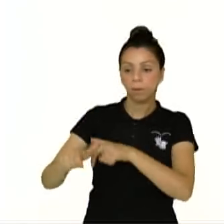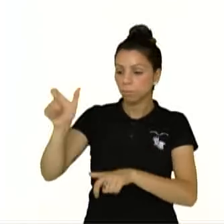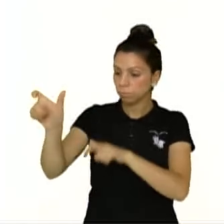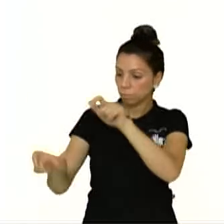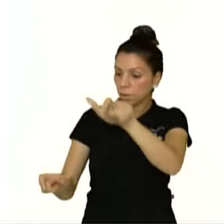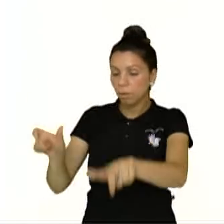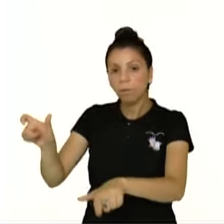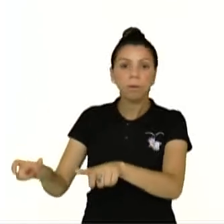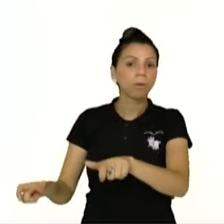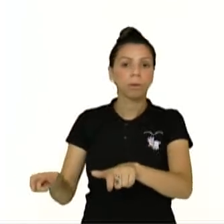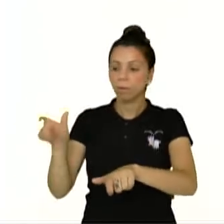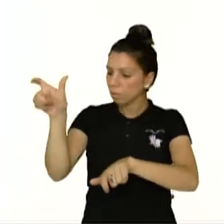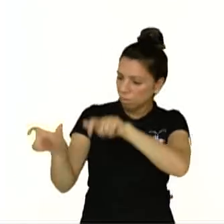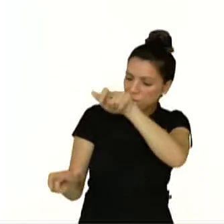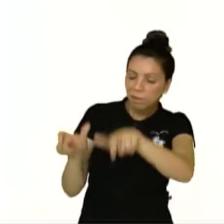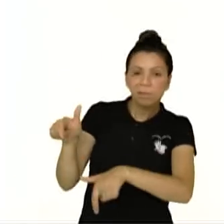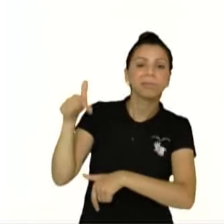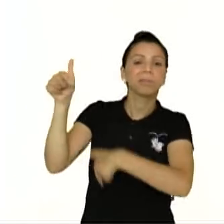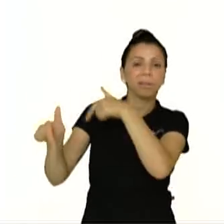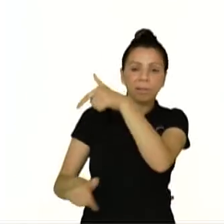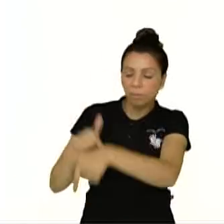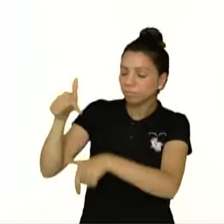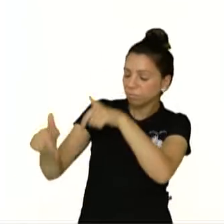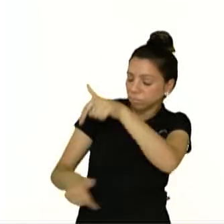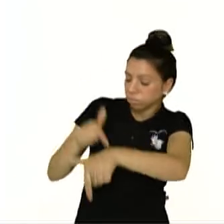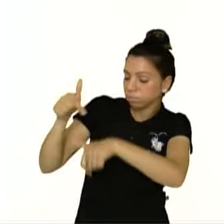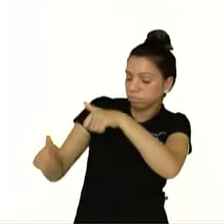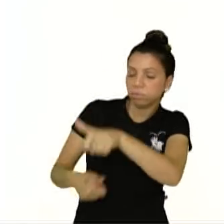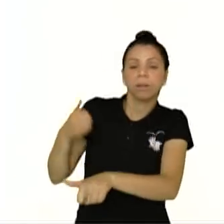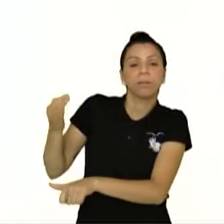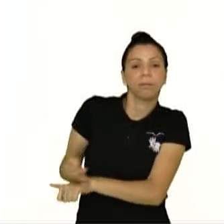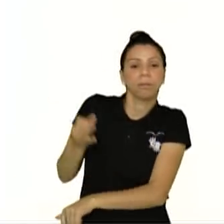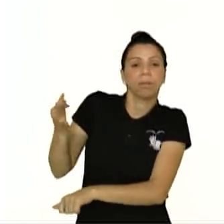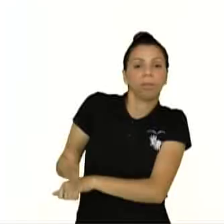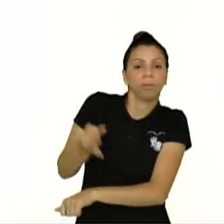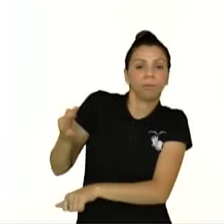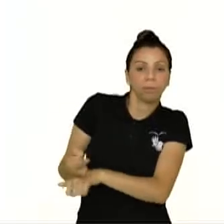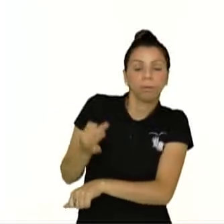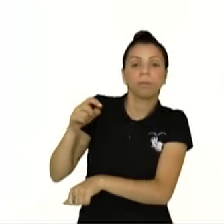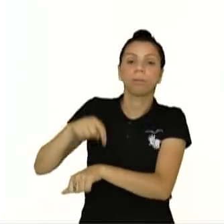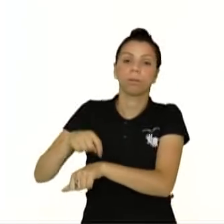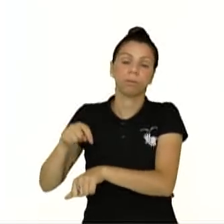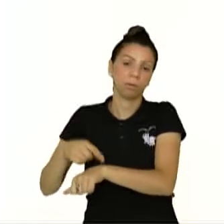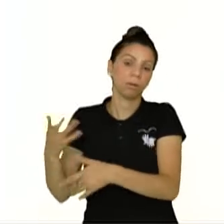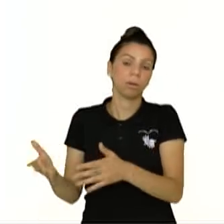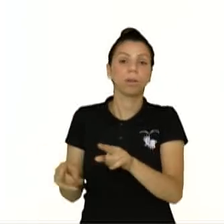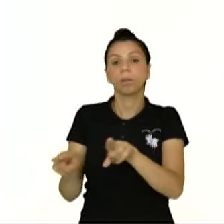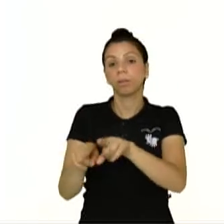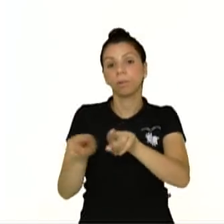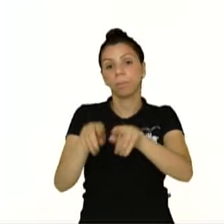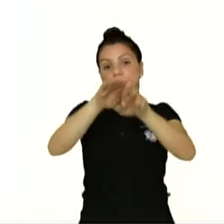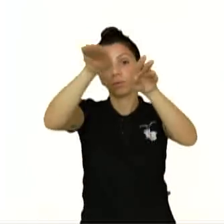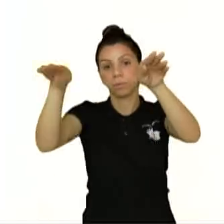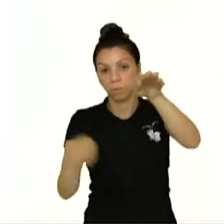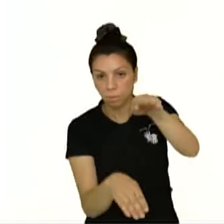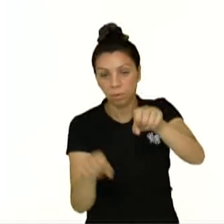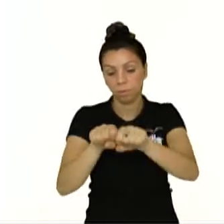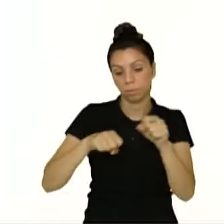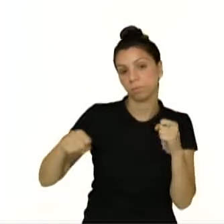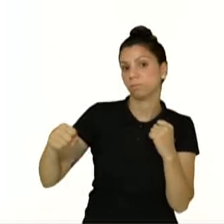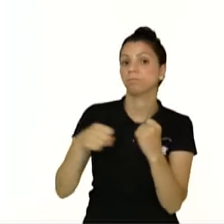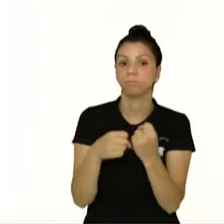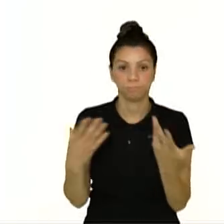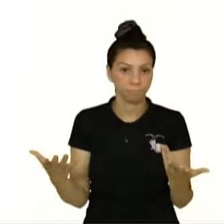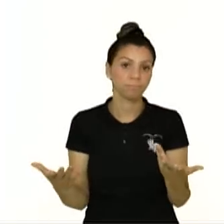O quanto os trabalhadores tiveram que dedicar muito tempo nessas atividades, nas desigualdades também, e nós